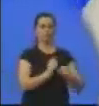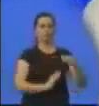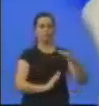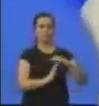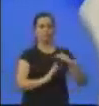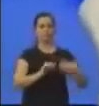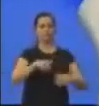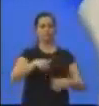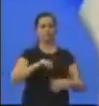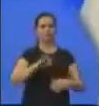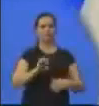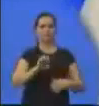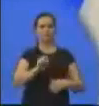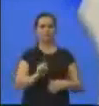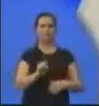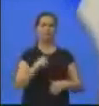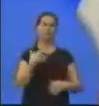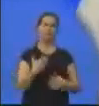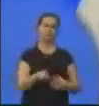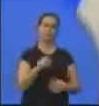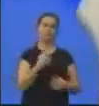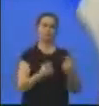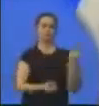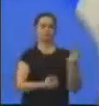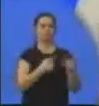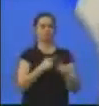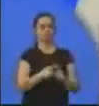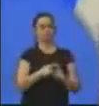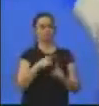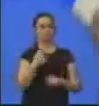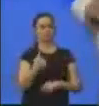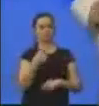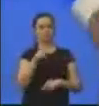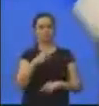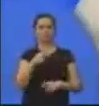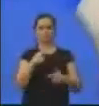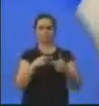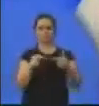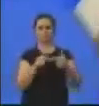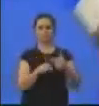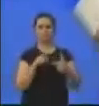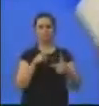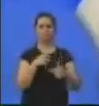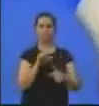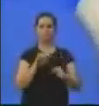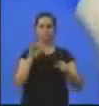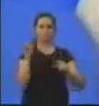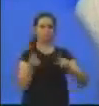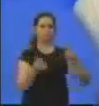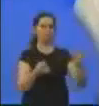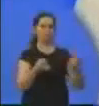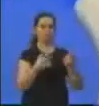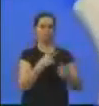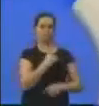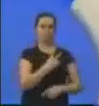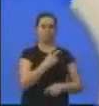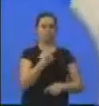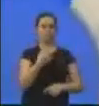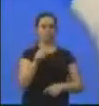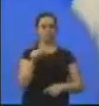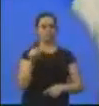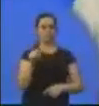limite de 2 mais 1 sobre x, e repare que aqui não tem o parênteses, mas a função é 2 mais 1 sobre